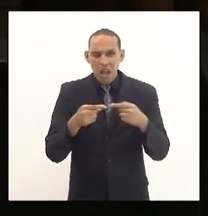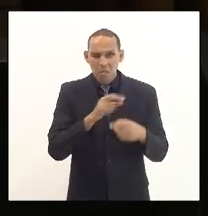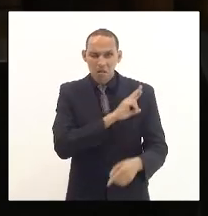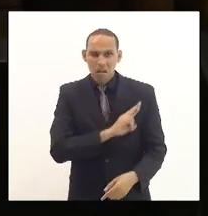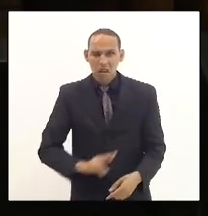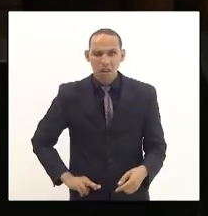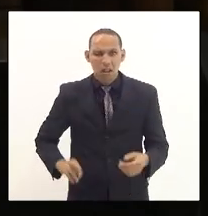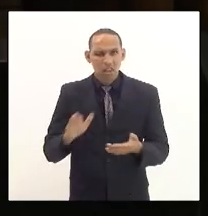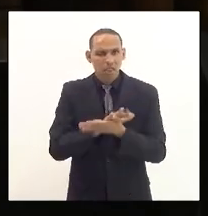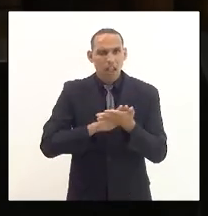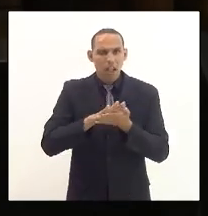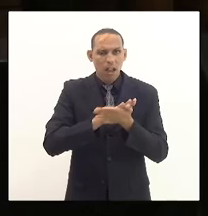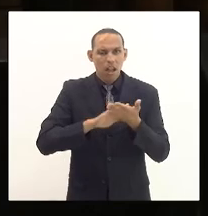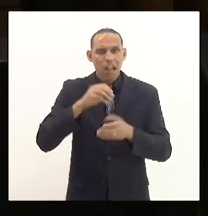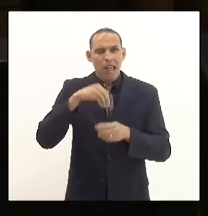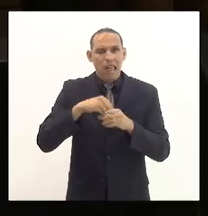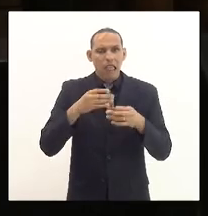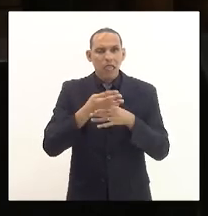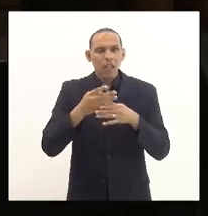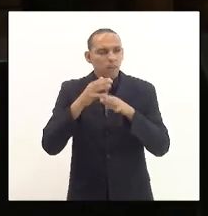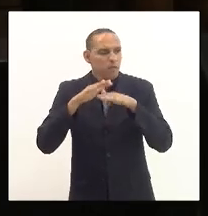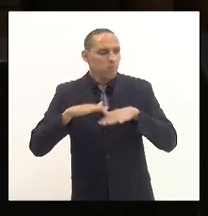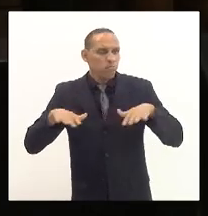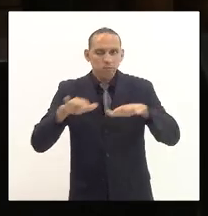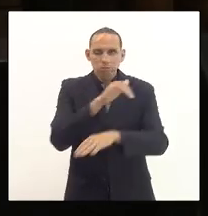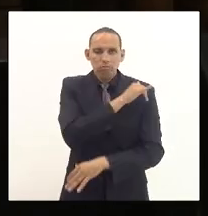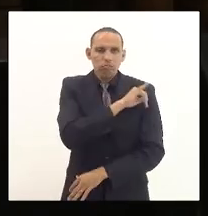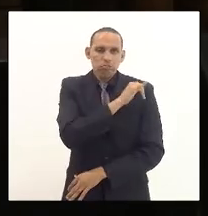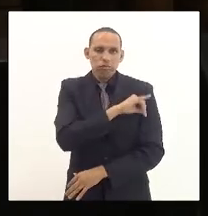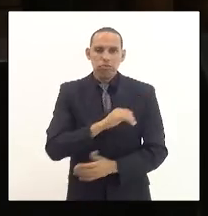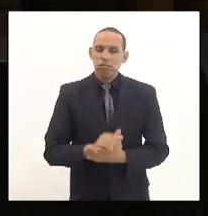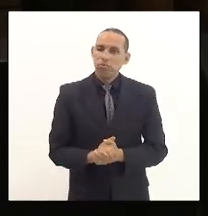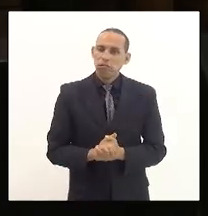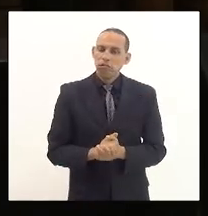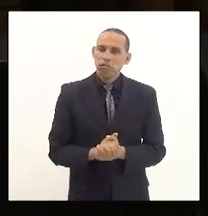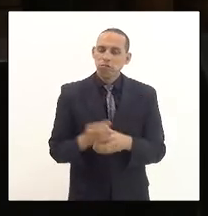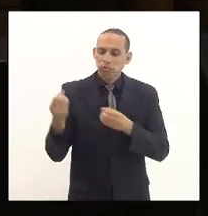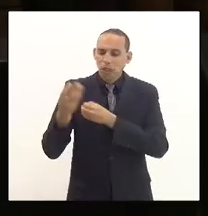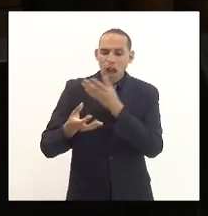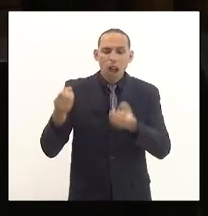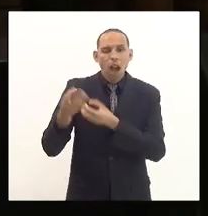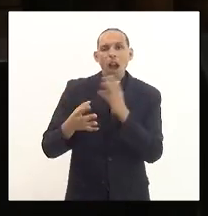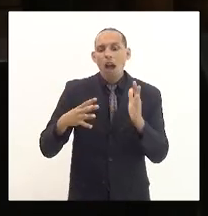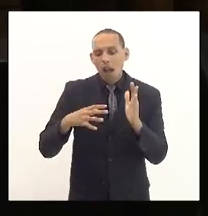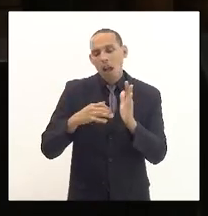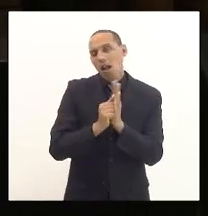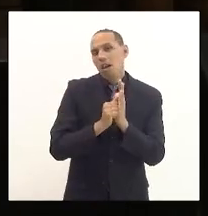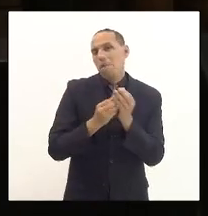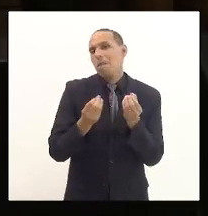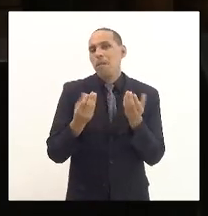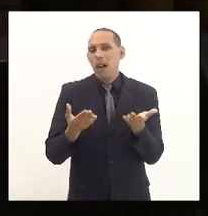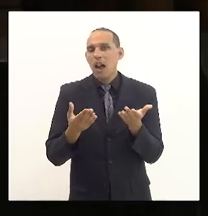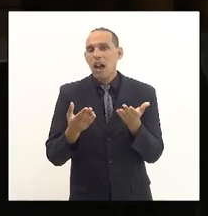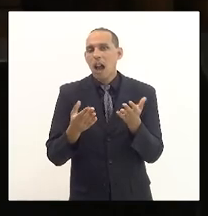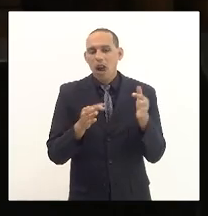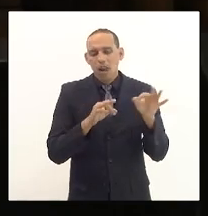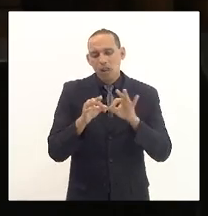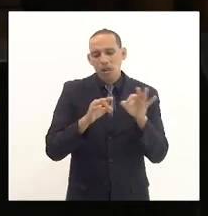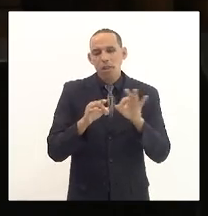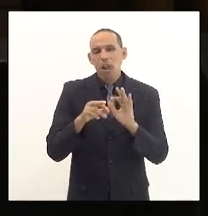nas cidades do Estado do Rio de Janeiro oferecendo o cadastro para regularização